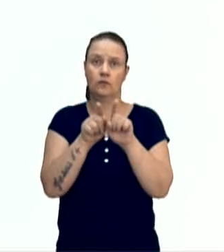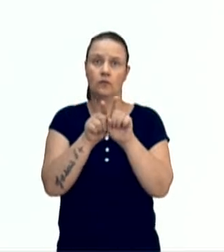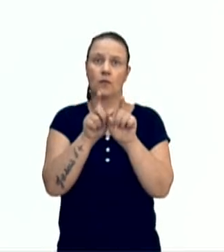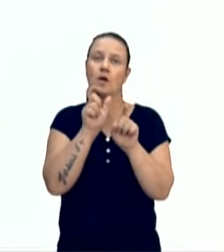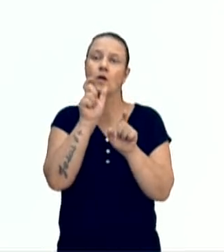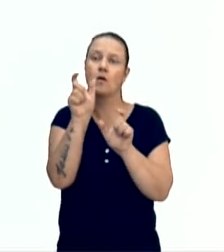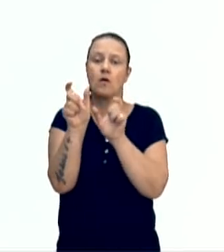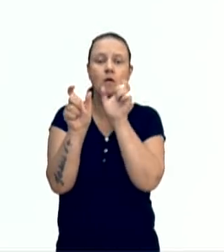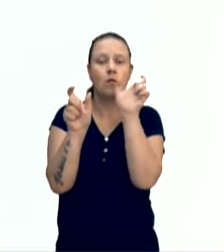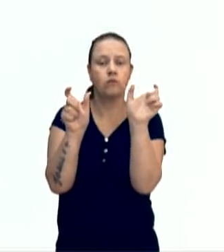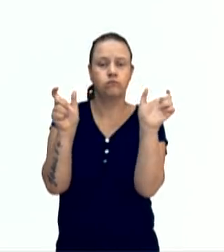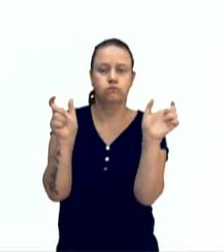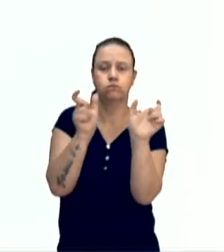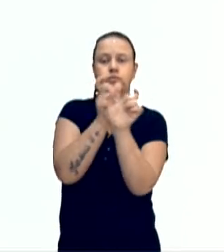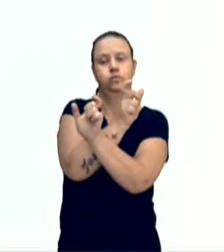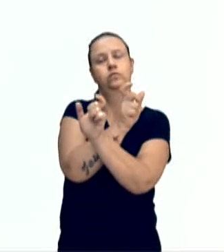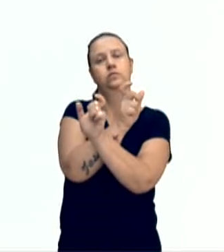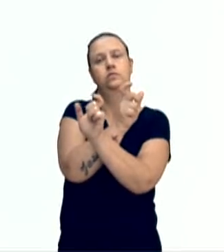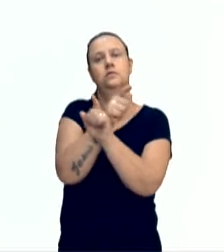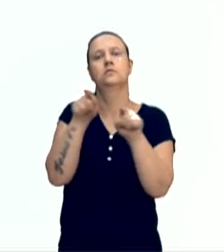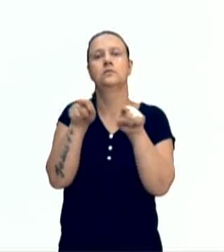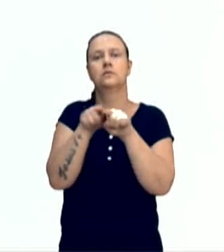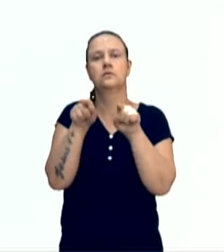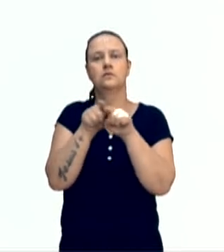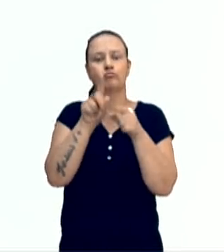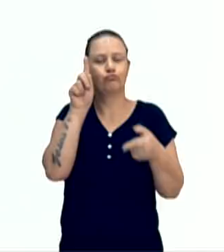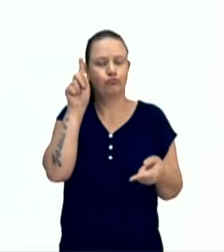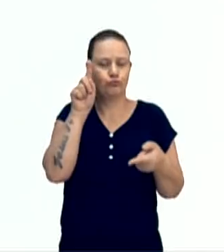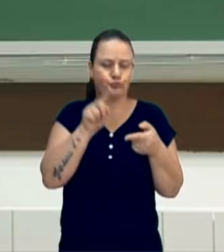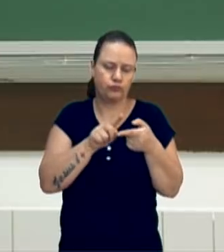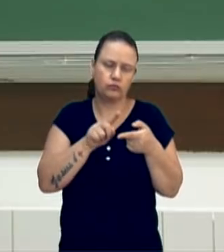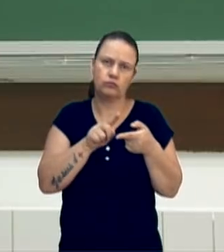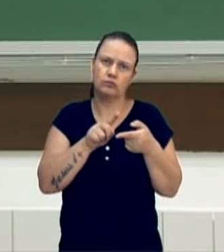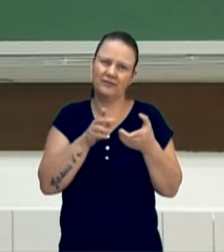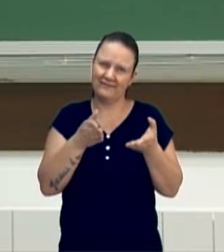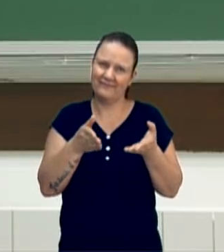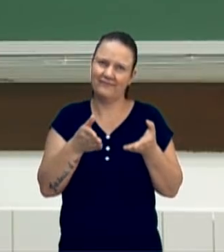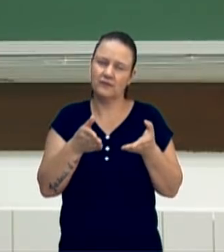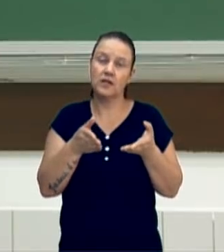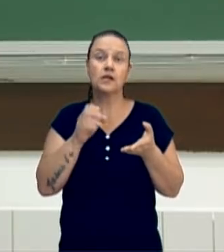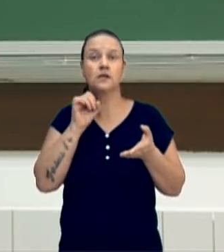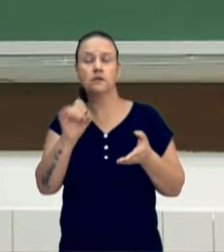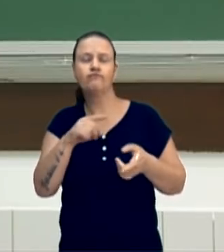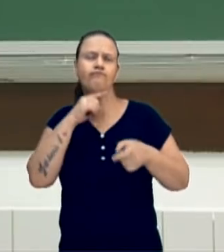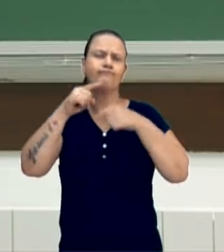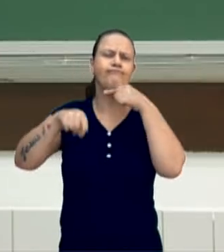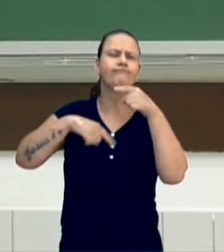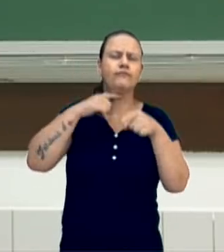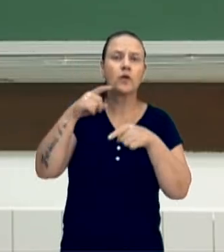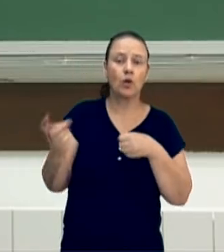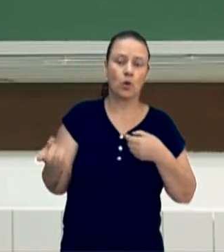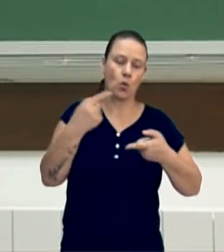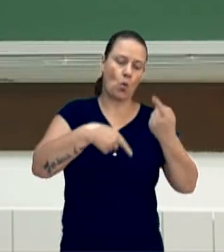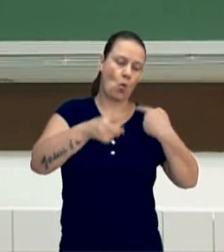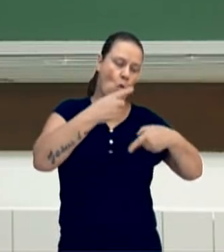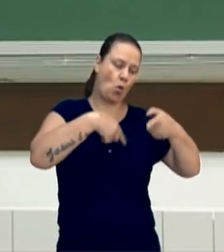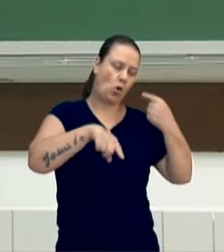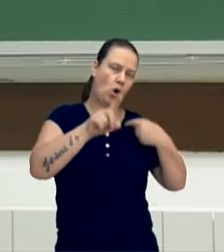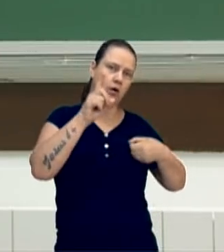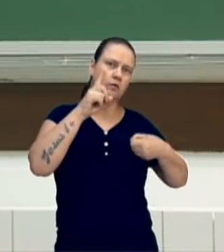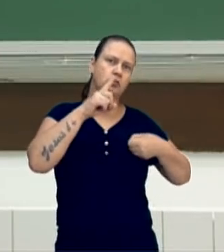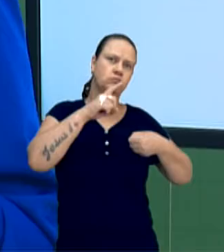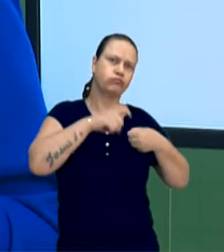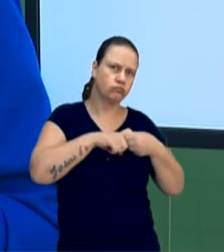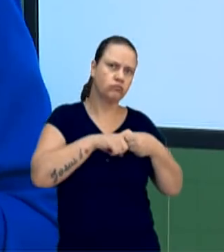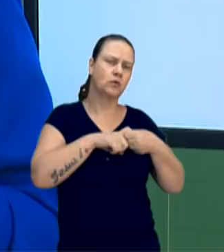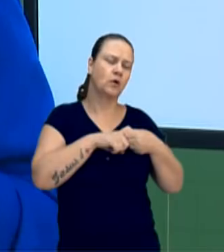antônimo e também sobre o diminutivo. Quem ficou com dúvida, retoma as aulas